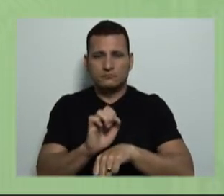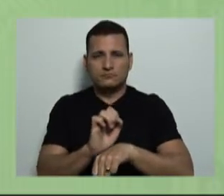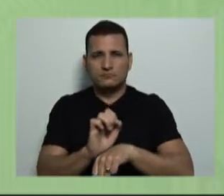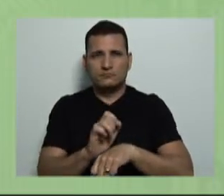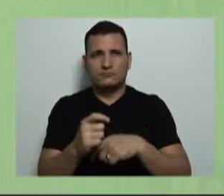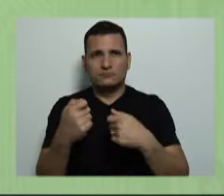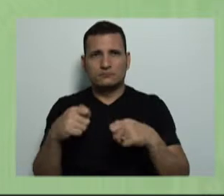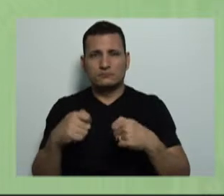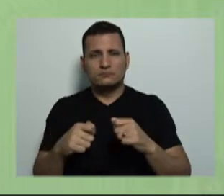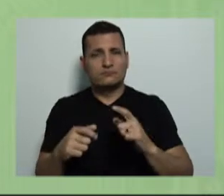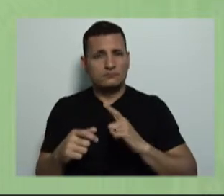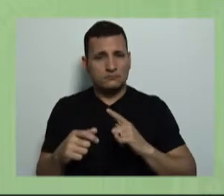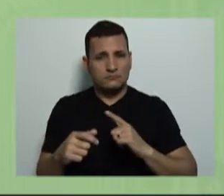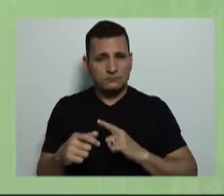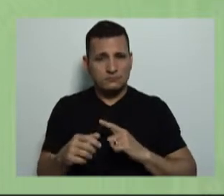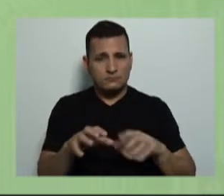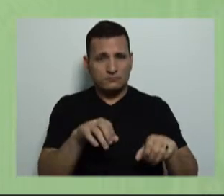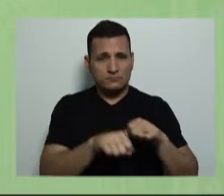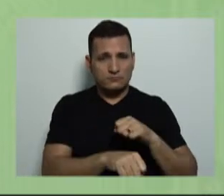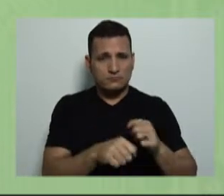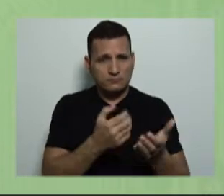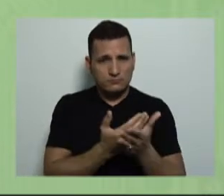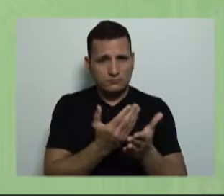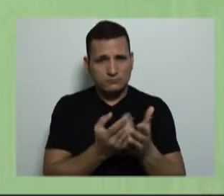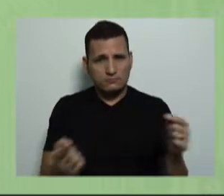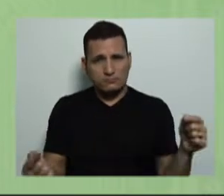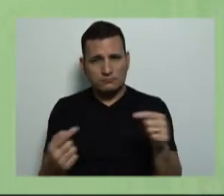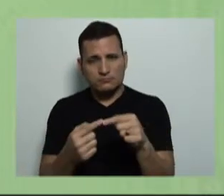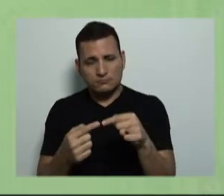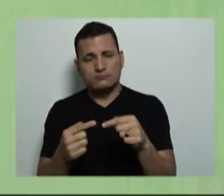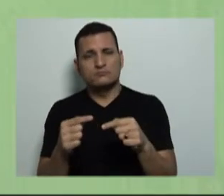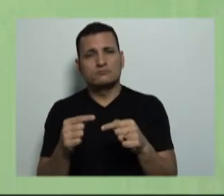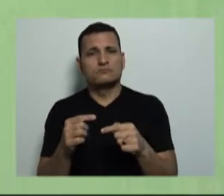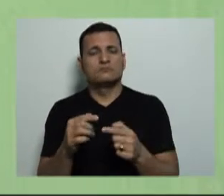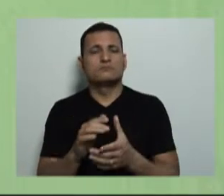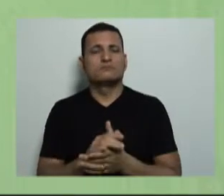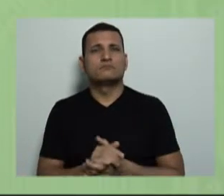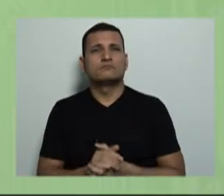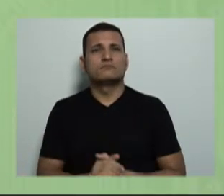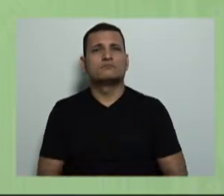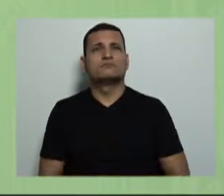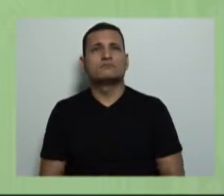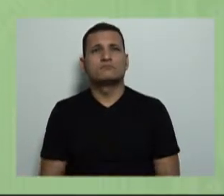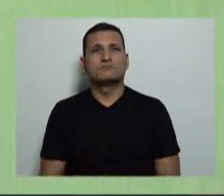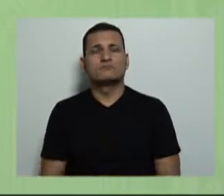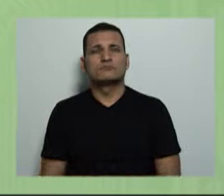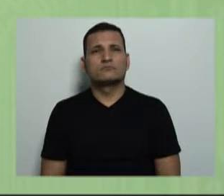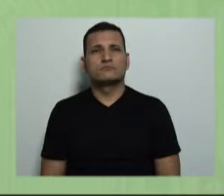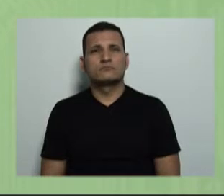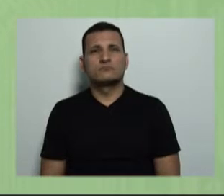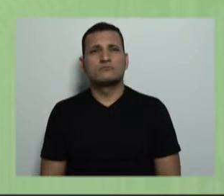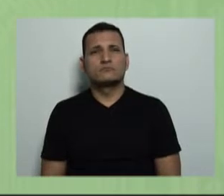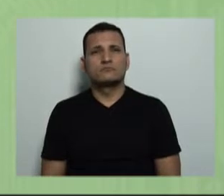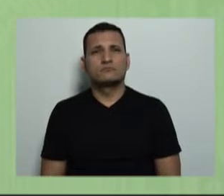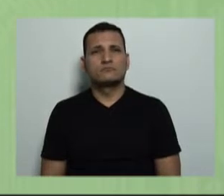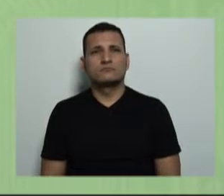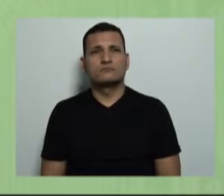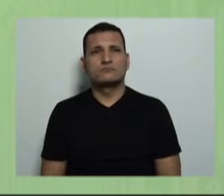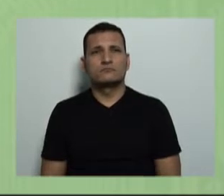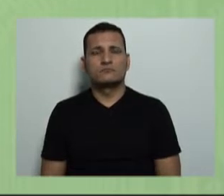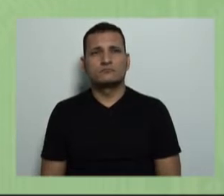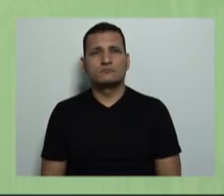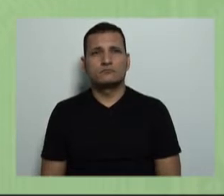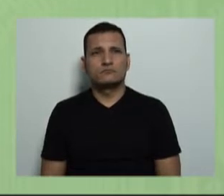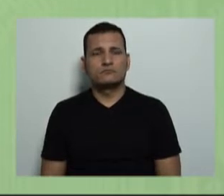ter relação com o eixo formativo do curso ao qual o educando